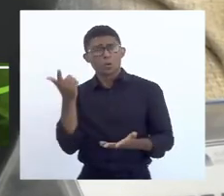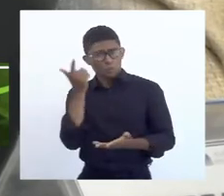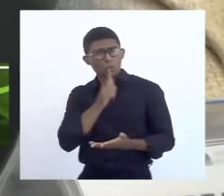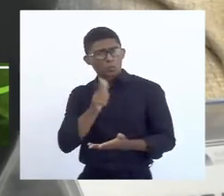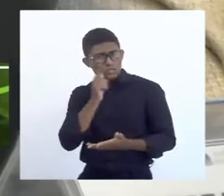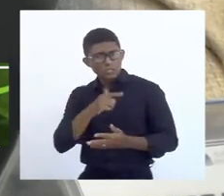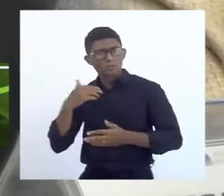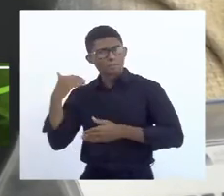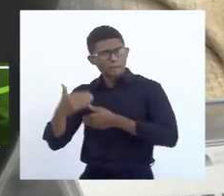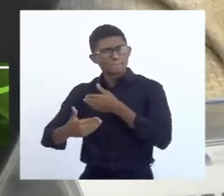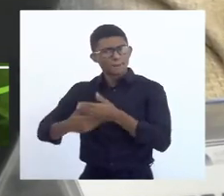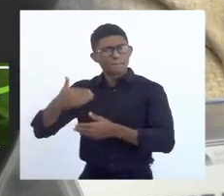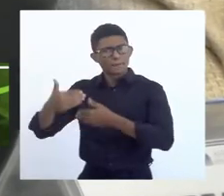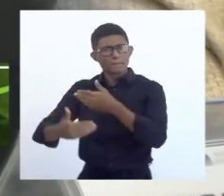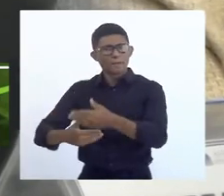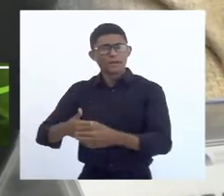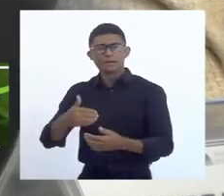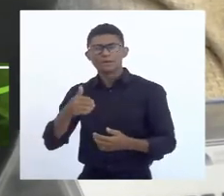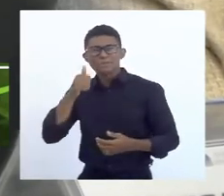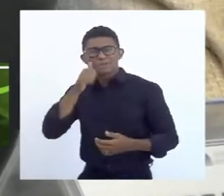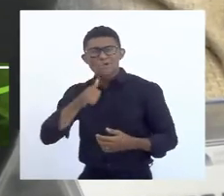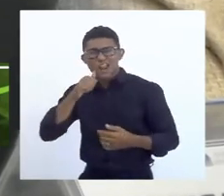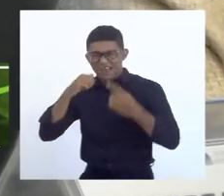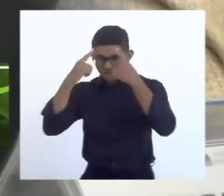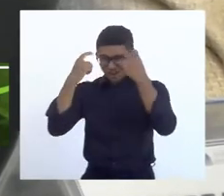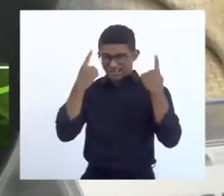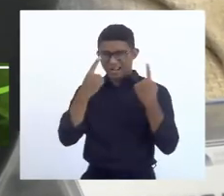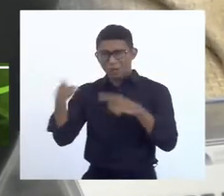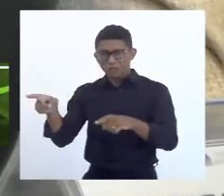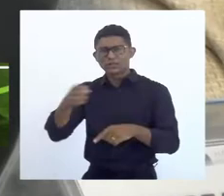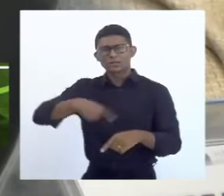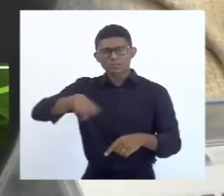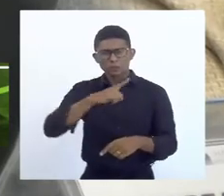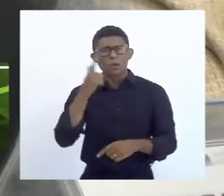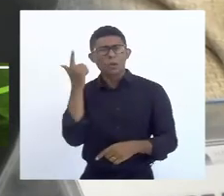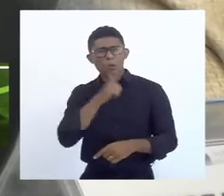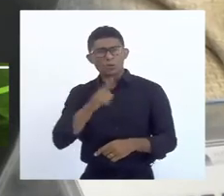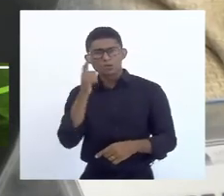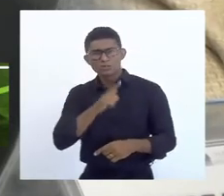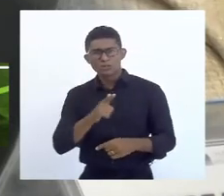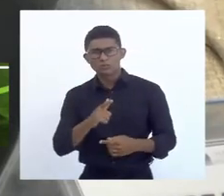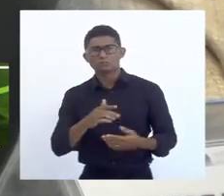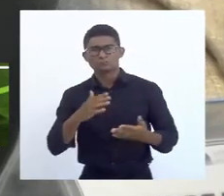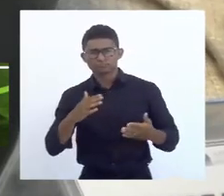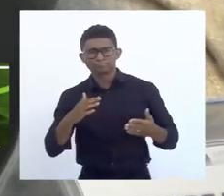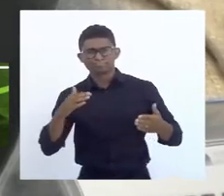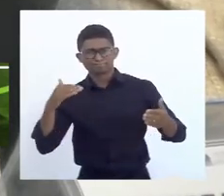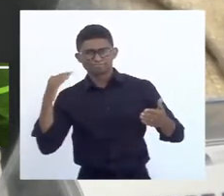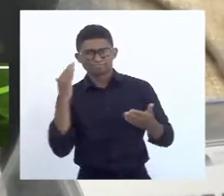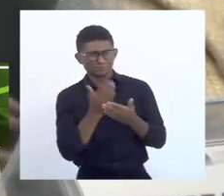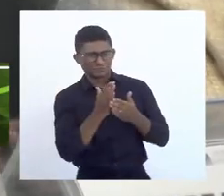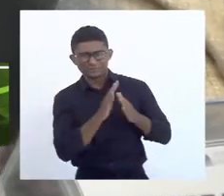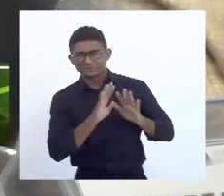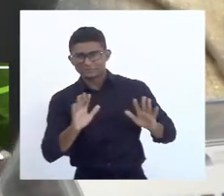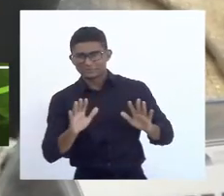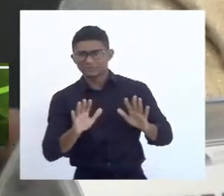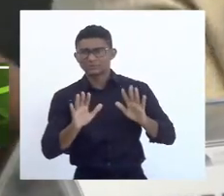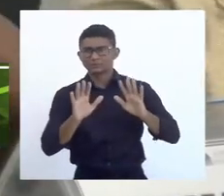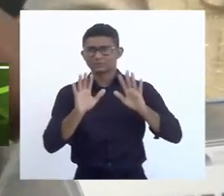da violência contra a mulher. Infelizmente, a gente sabe que a rede ainda não dá conta, que é